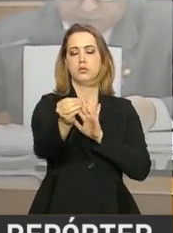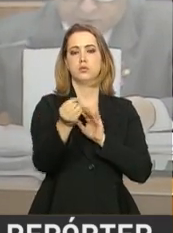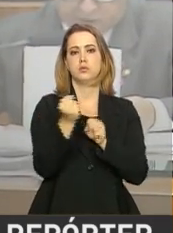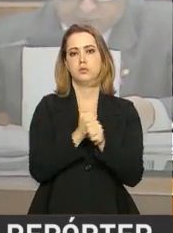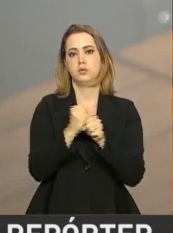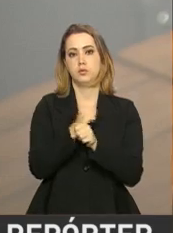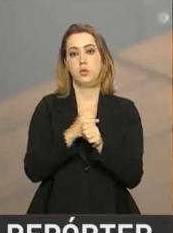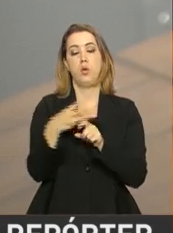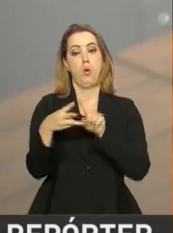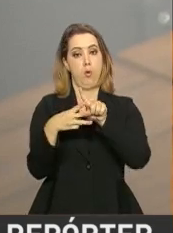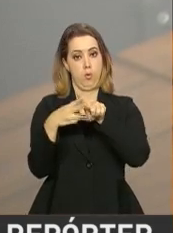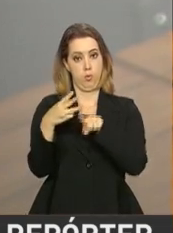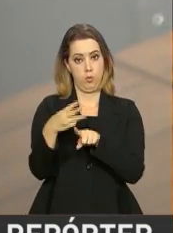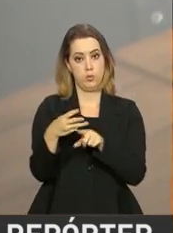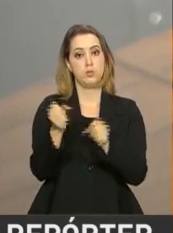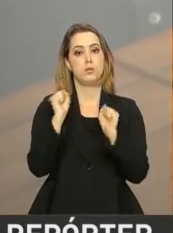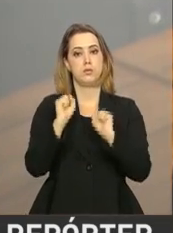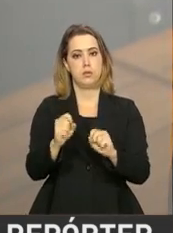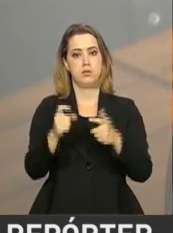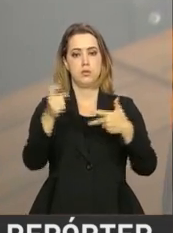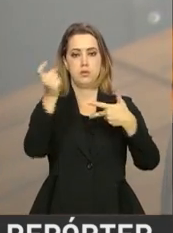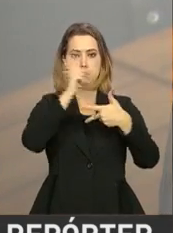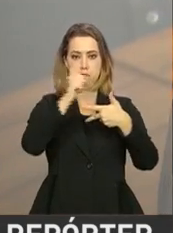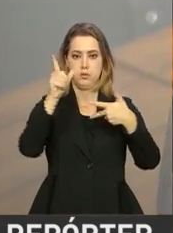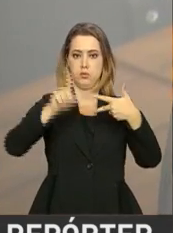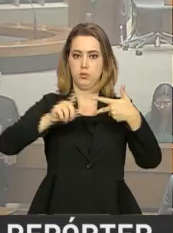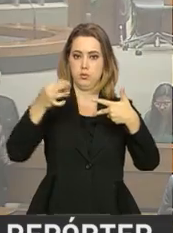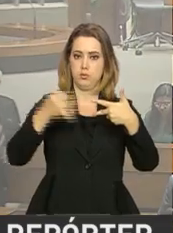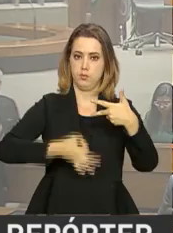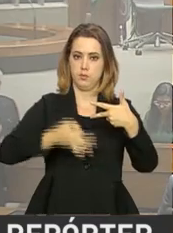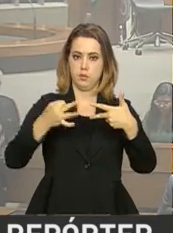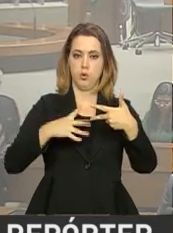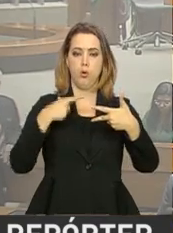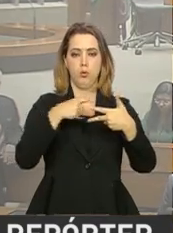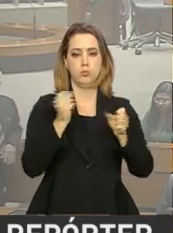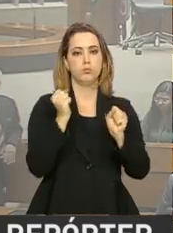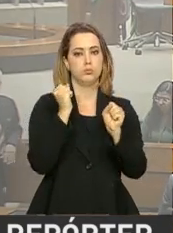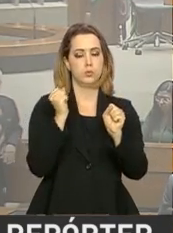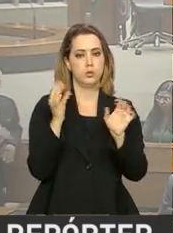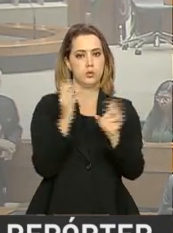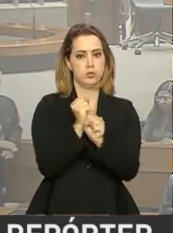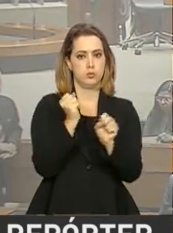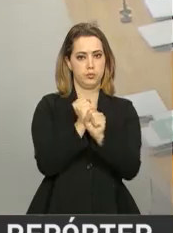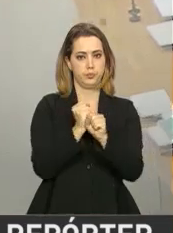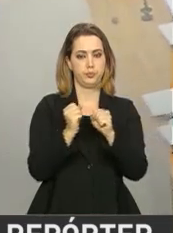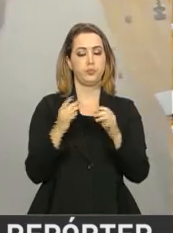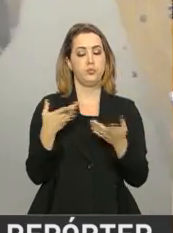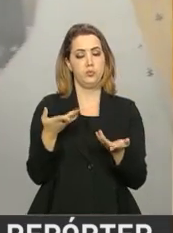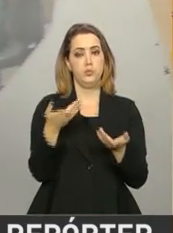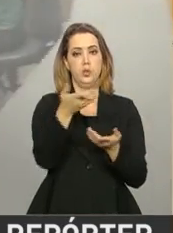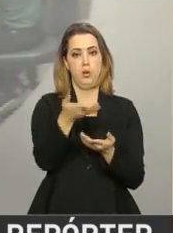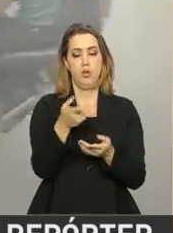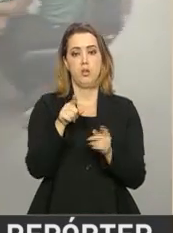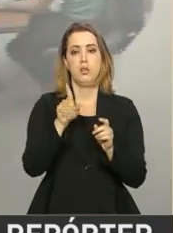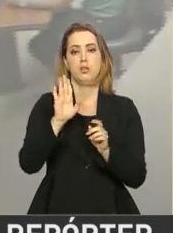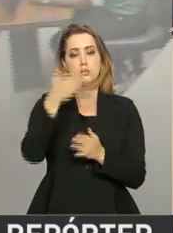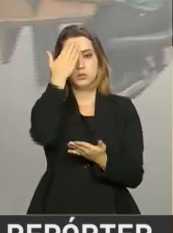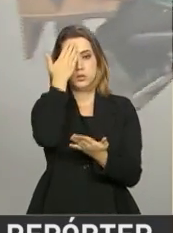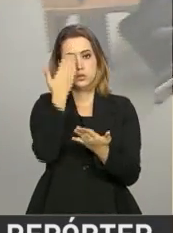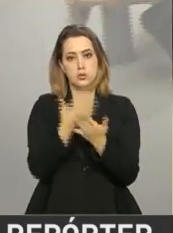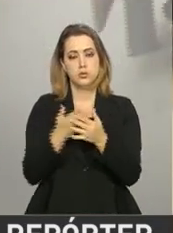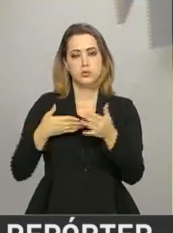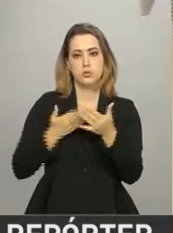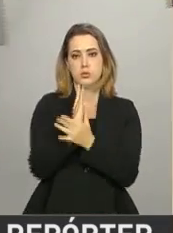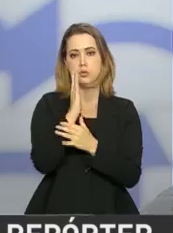três poderes, executivo, legislativo e judiciário. O relator da proposta na Câmara está confiante na aprovação